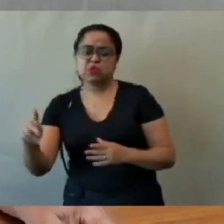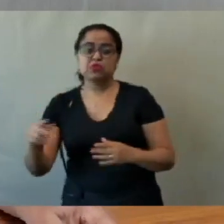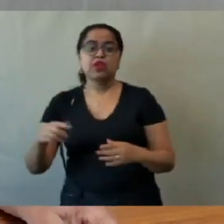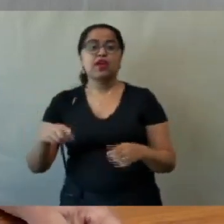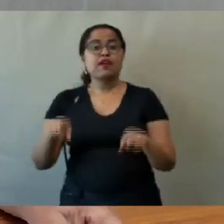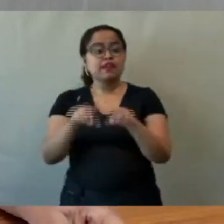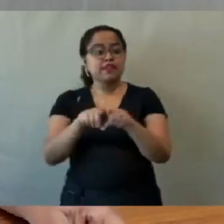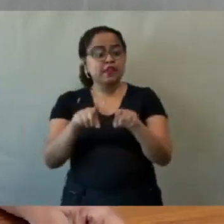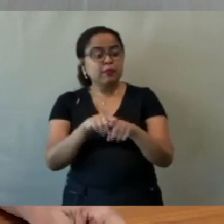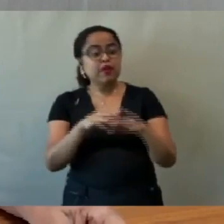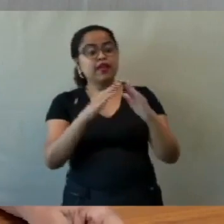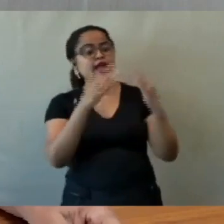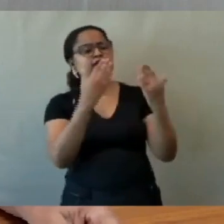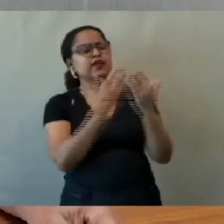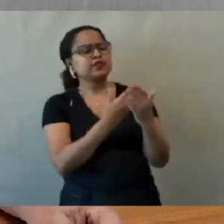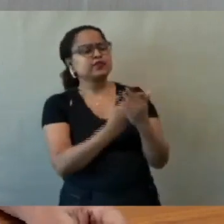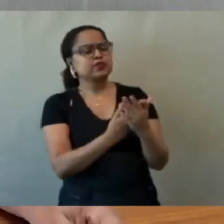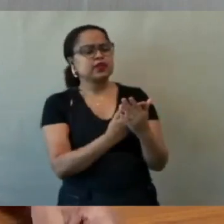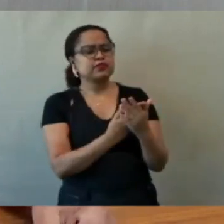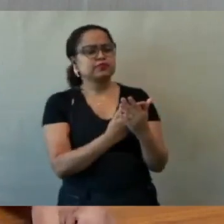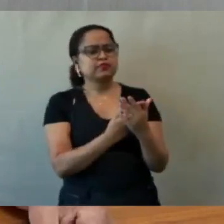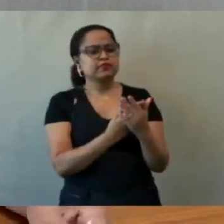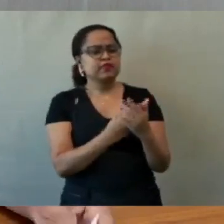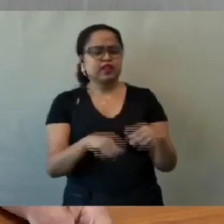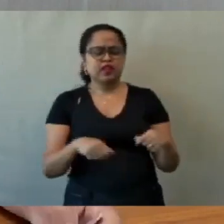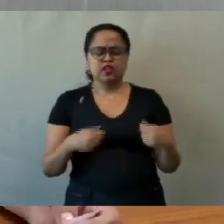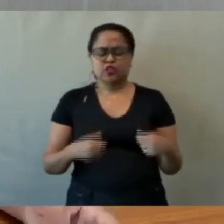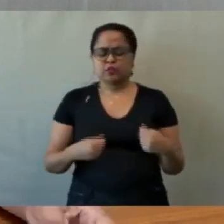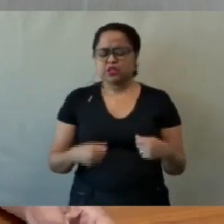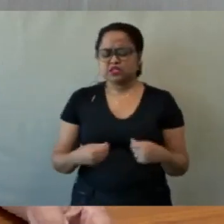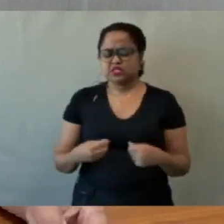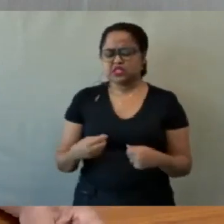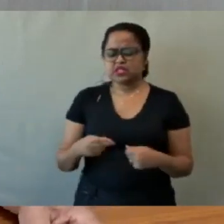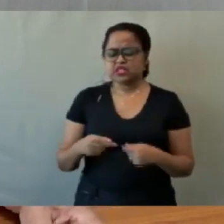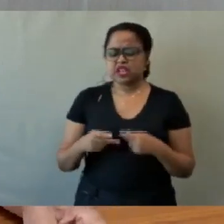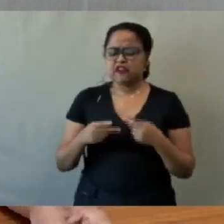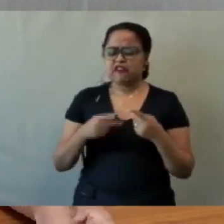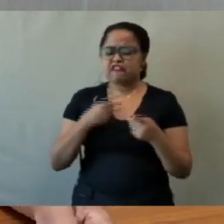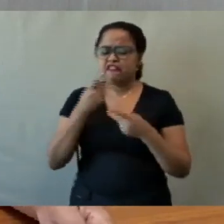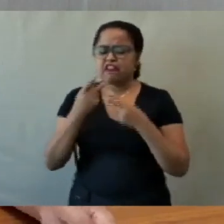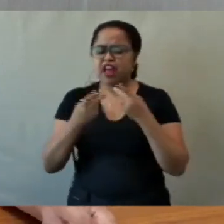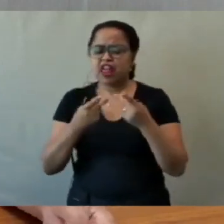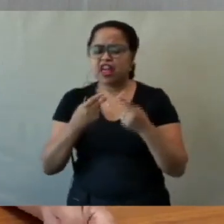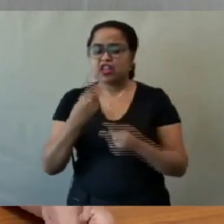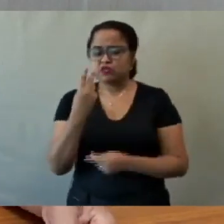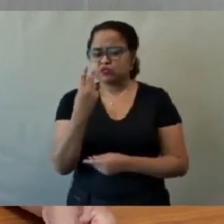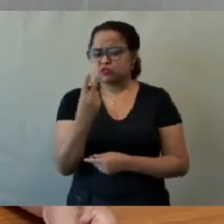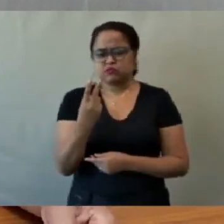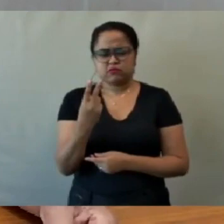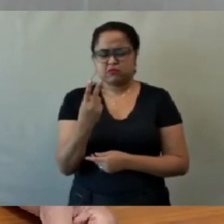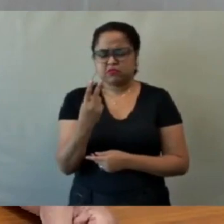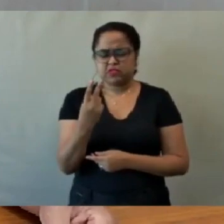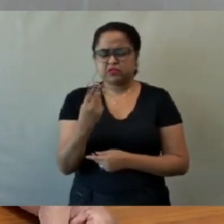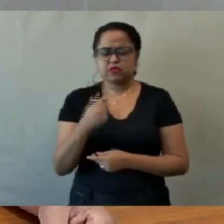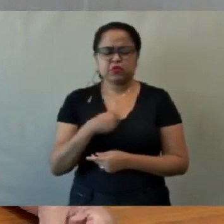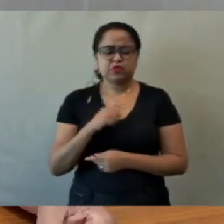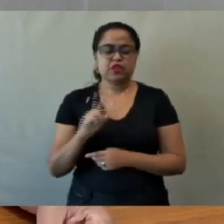né? Não precisa falar duas vezes comigo, é uma vez só. E aí,